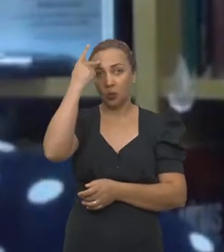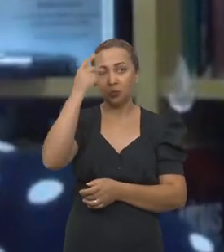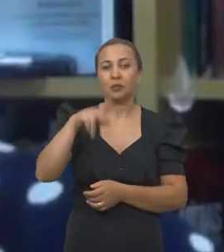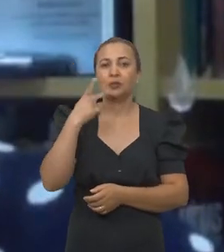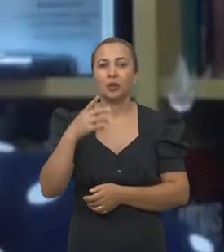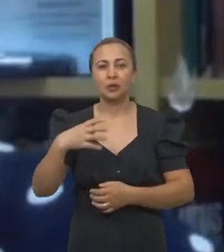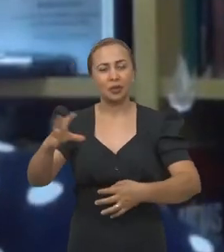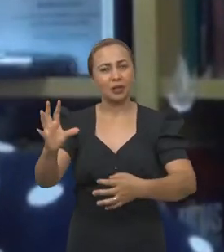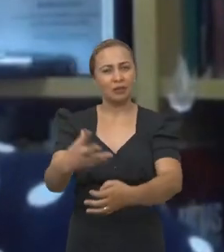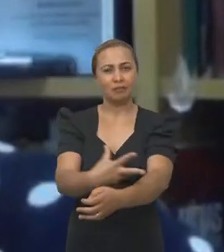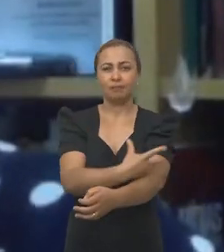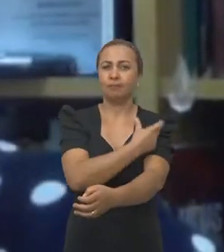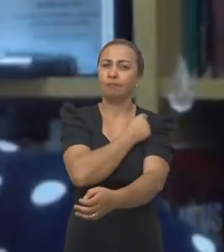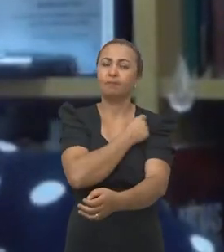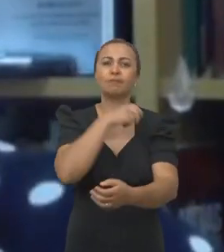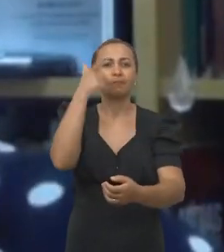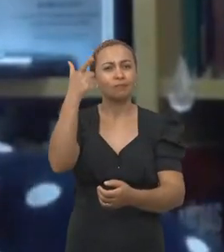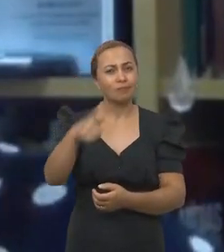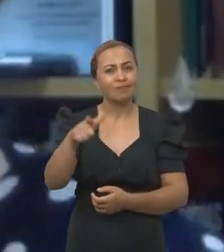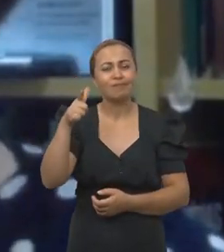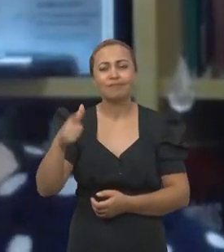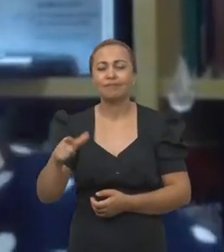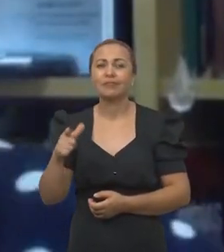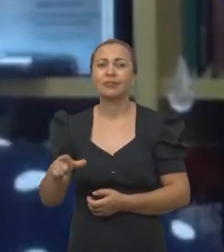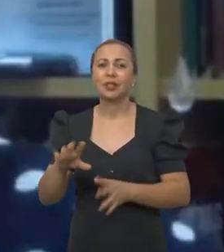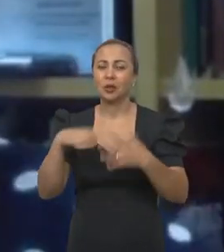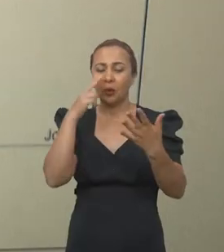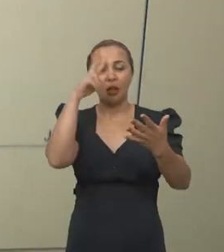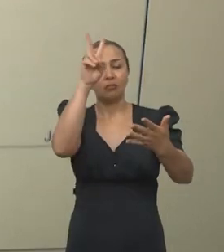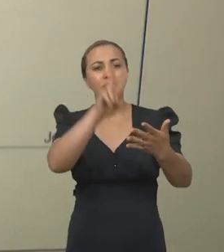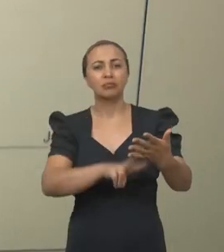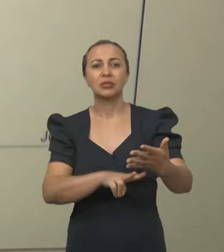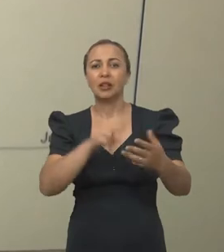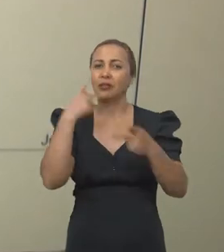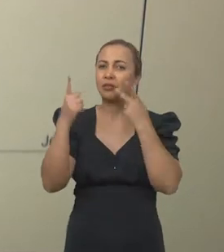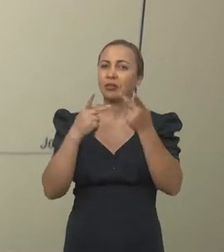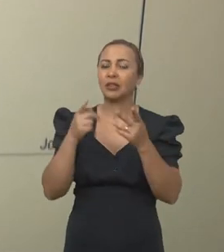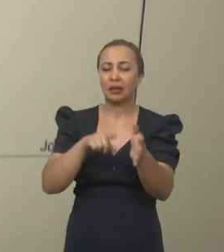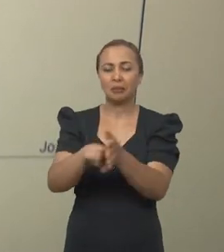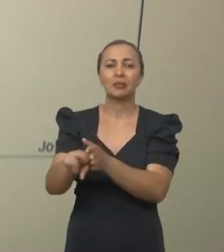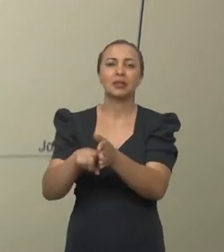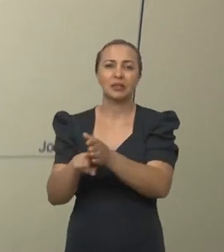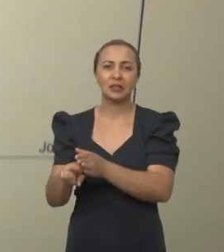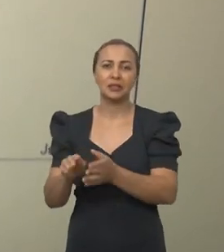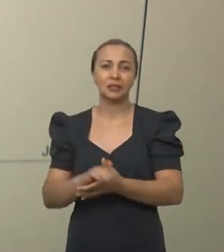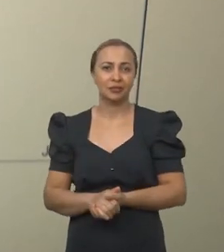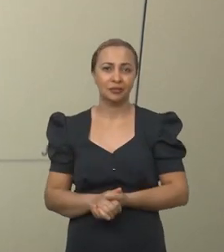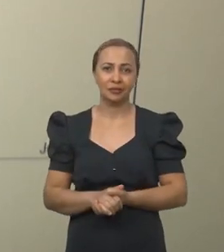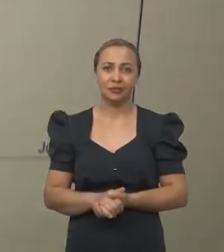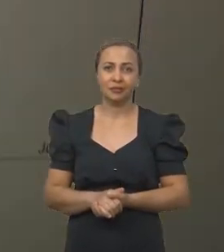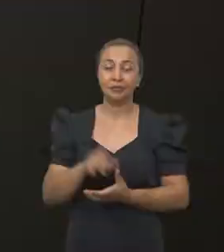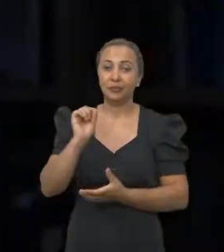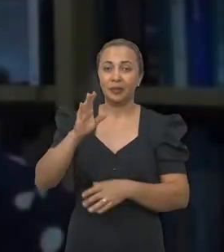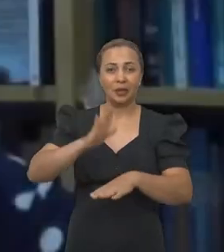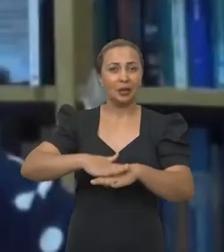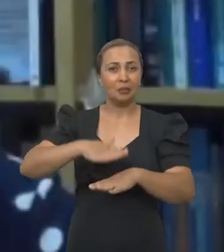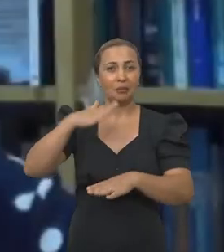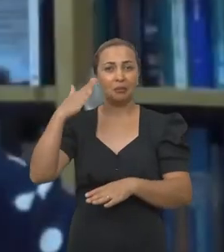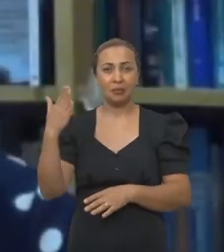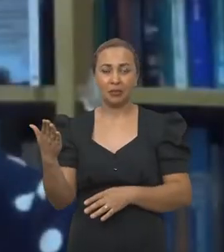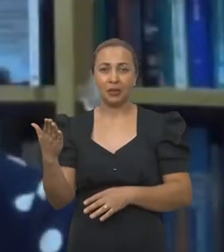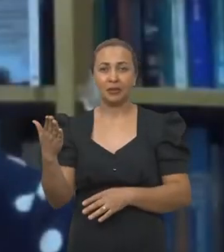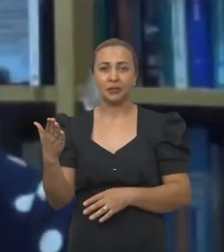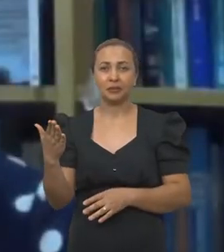figaro da USP relata ter se emocionado em inúmeras vezes diante dos dramas revelados na pesquisa e